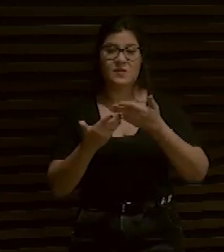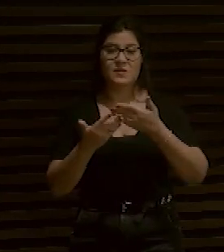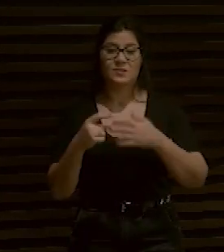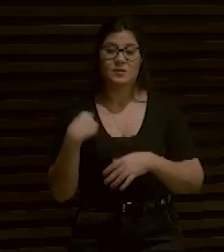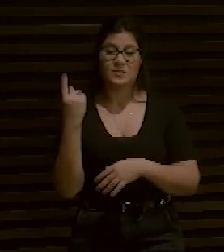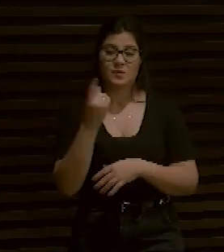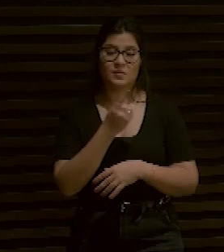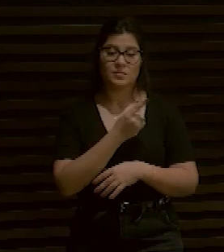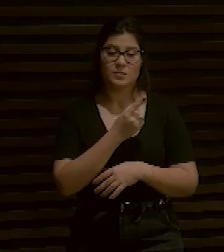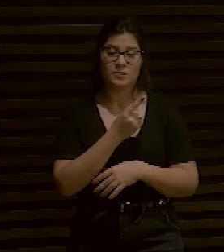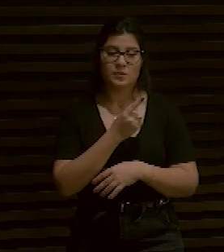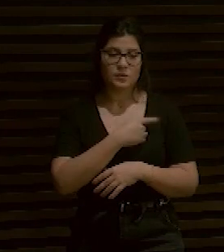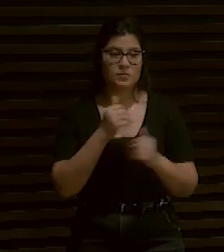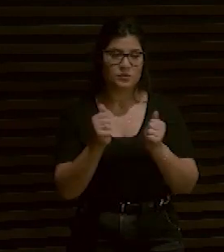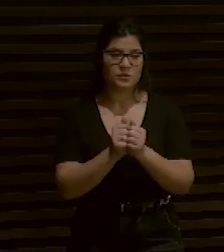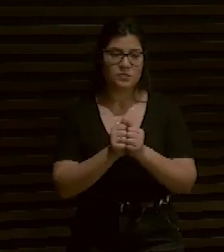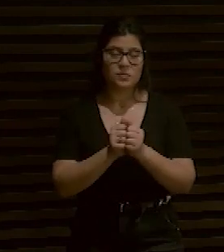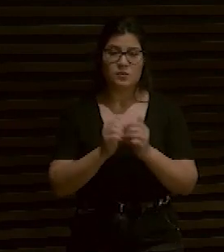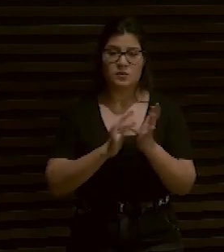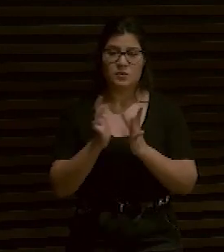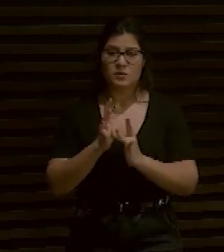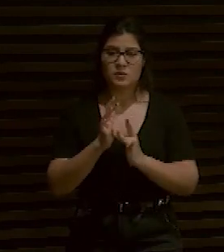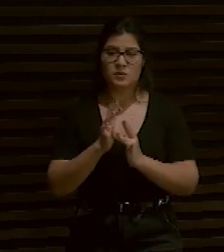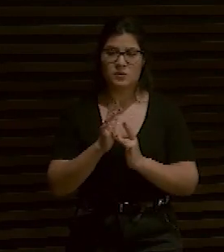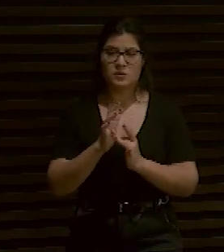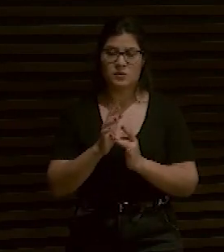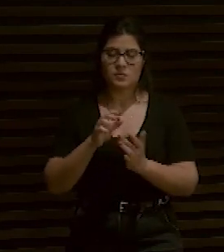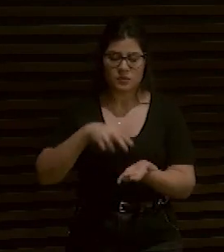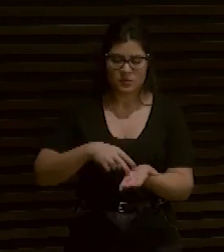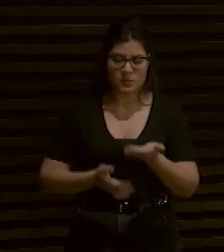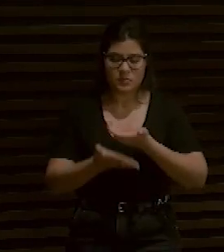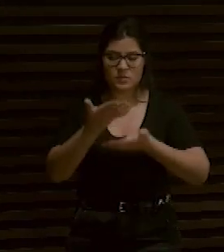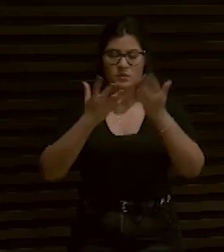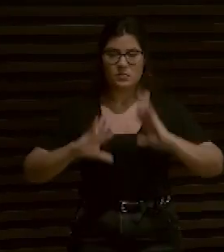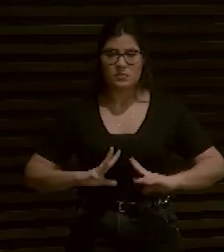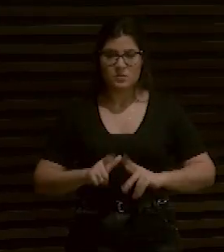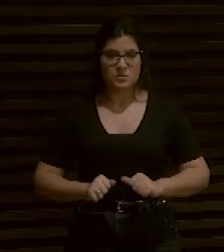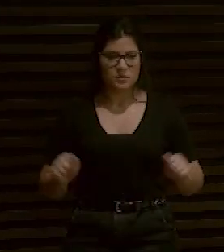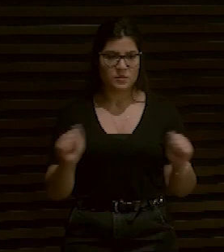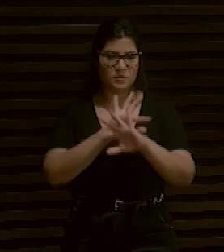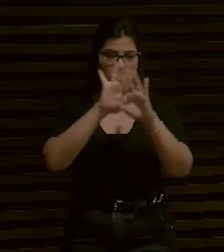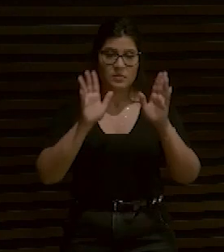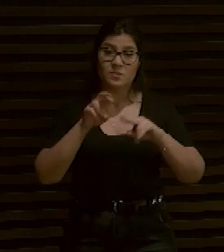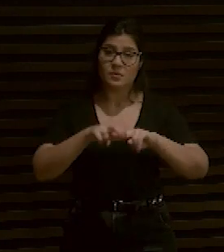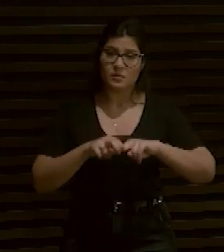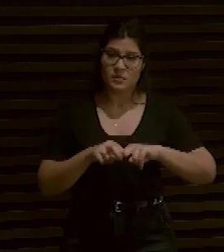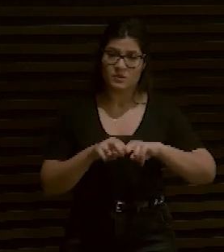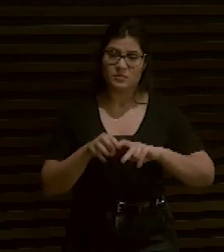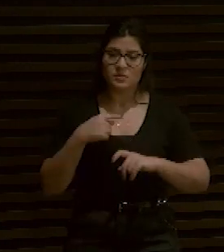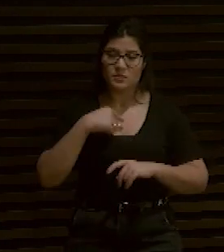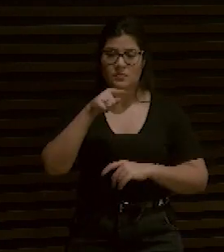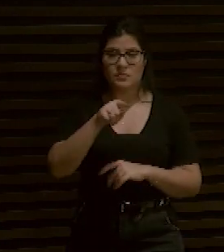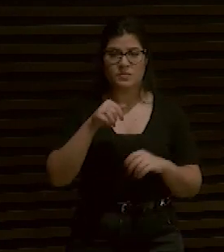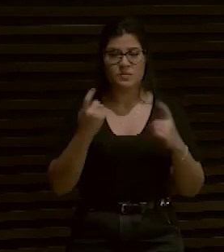com um corpo glorificado, e nos ressuscita para uma novidade de vida. E é por isso que eu e você devemos guardar